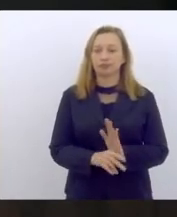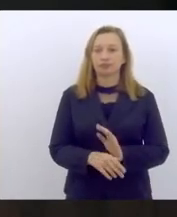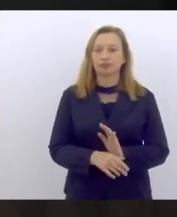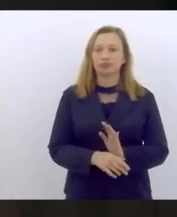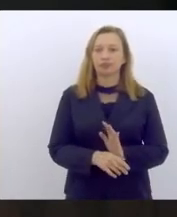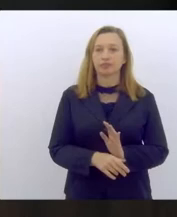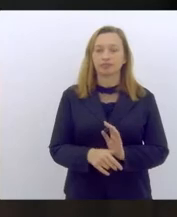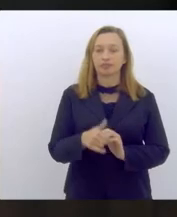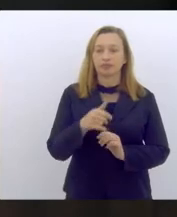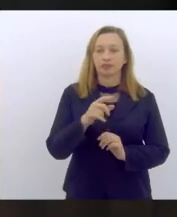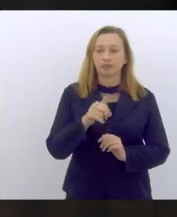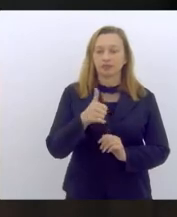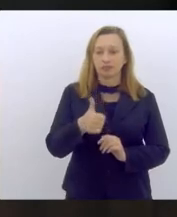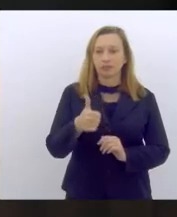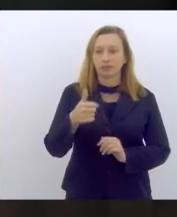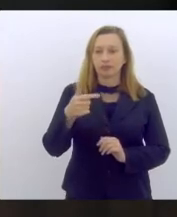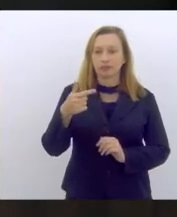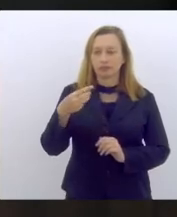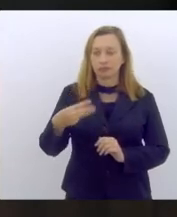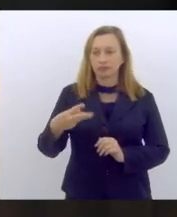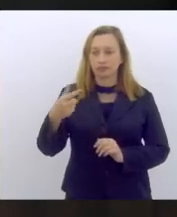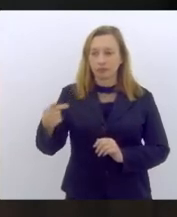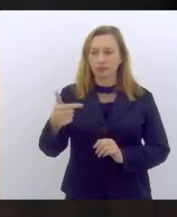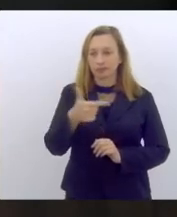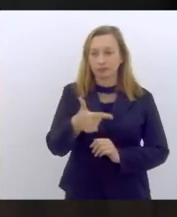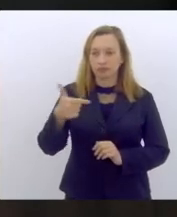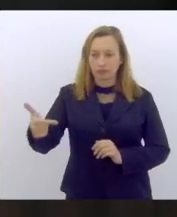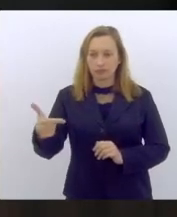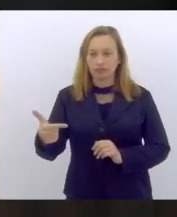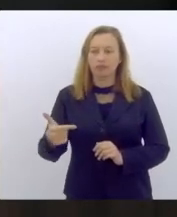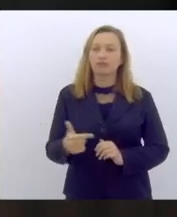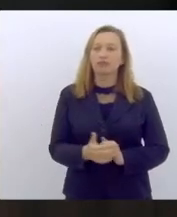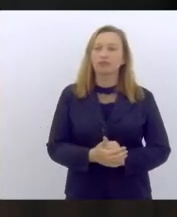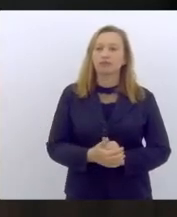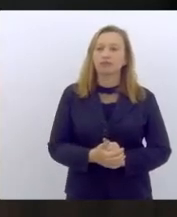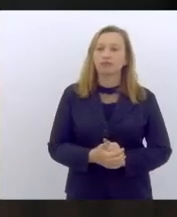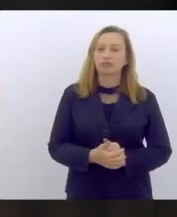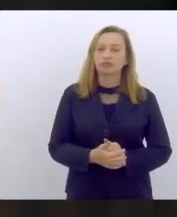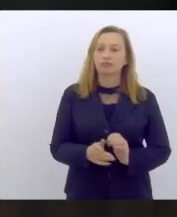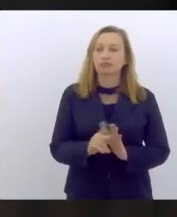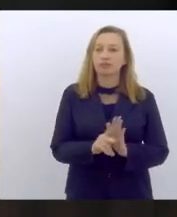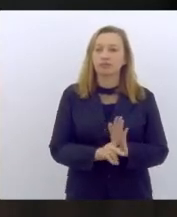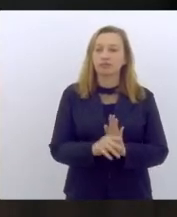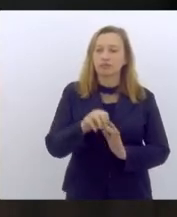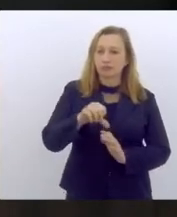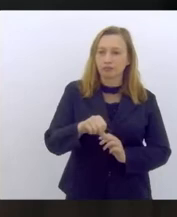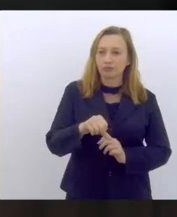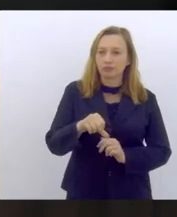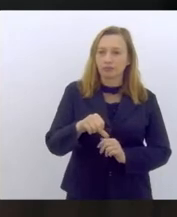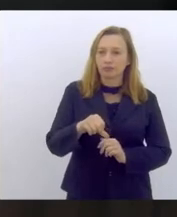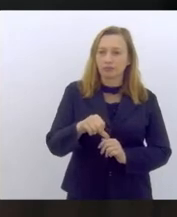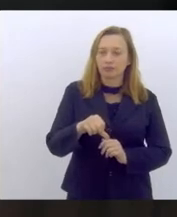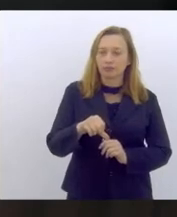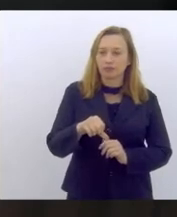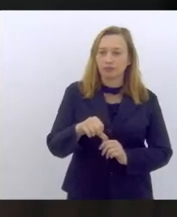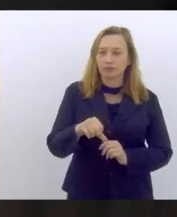lei meu 3721 de 21 projeto de lei